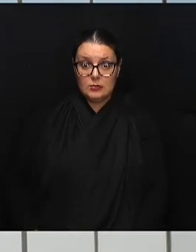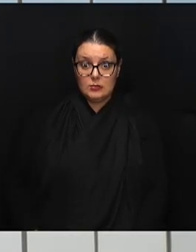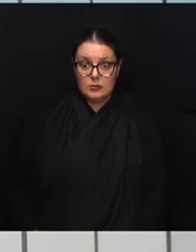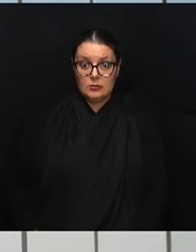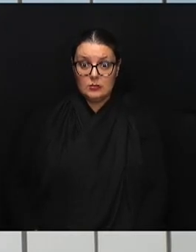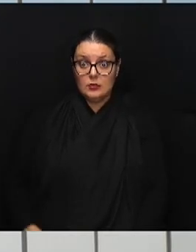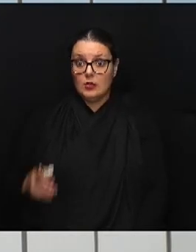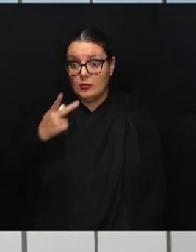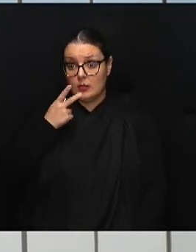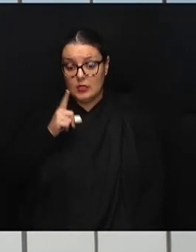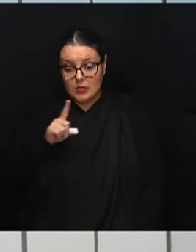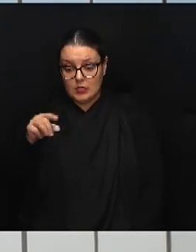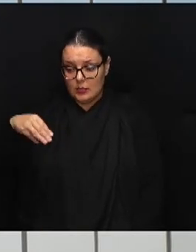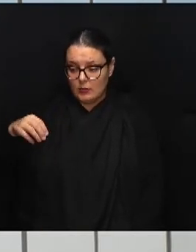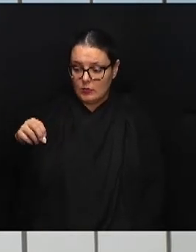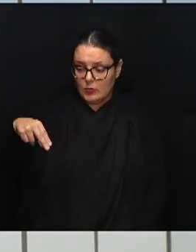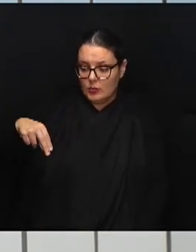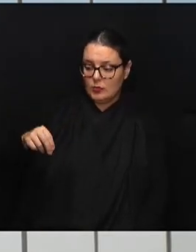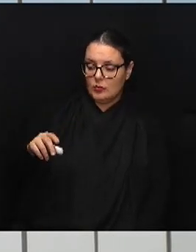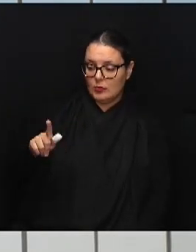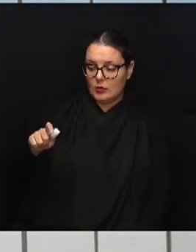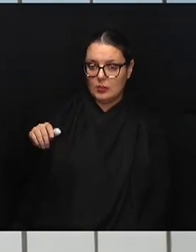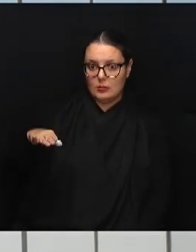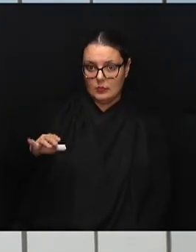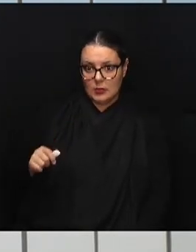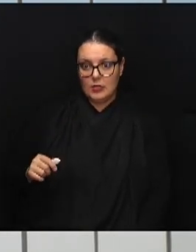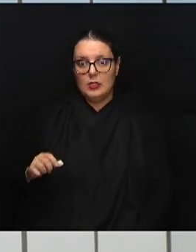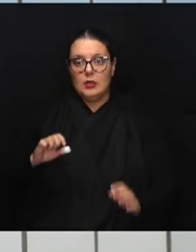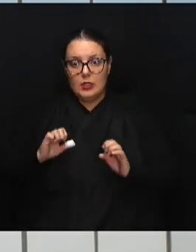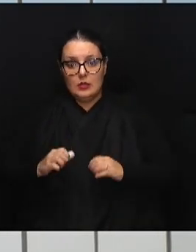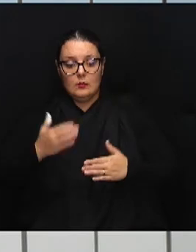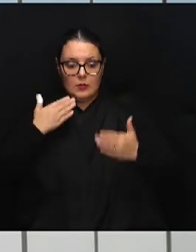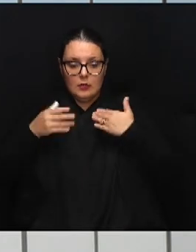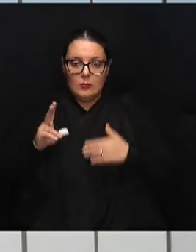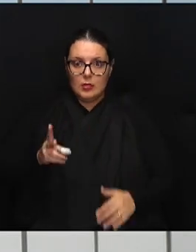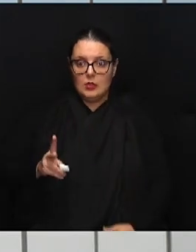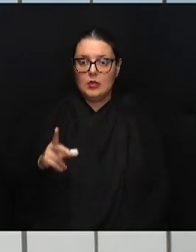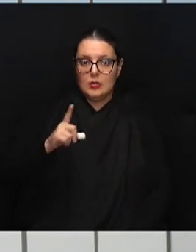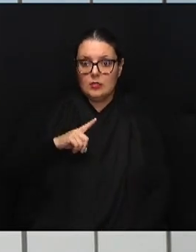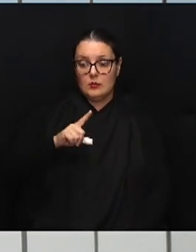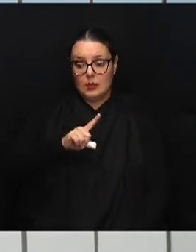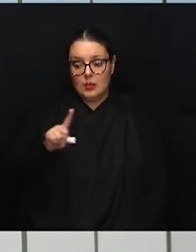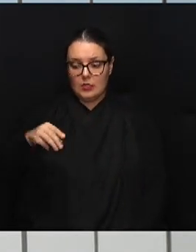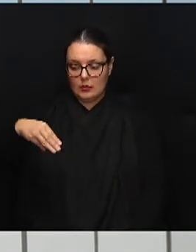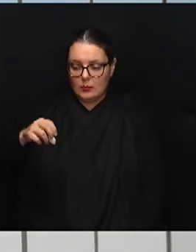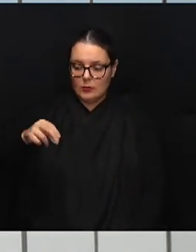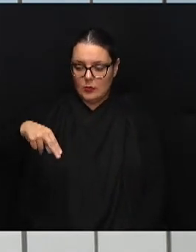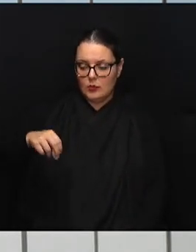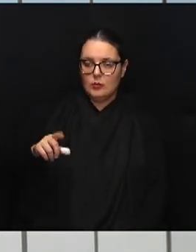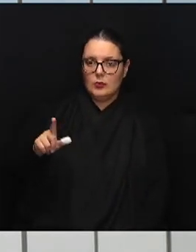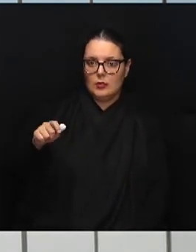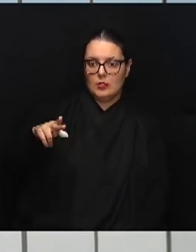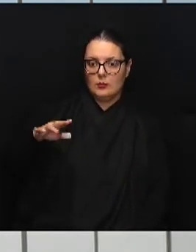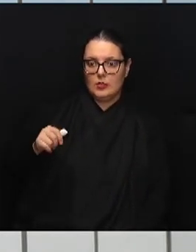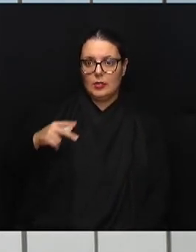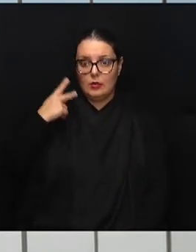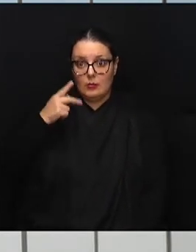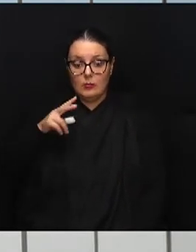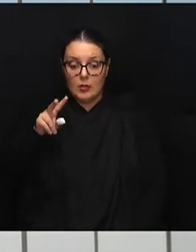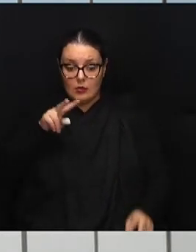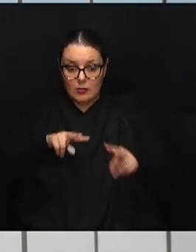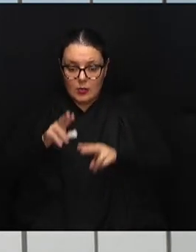Falei da não monogamia ética, que é esse diálogo constante. Nós temos a não monogamia política, cuja visão